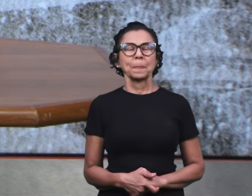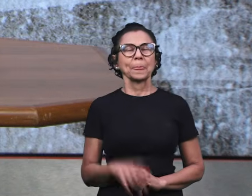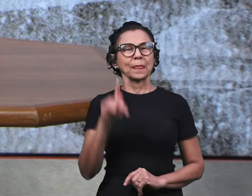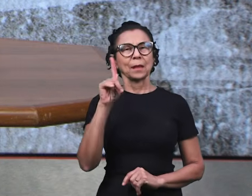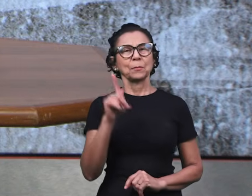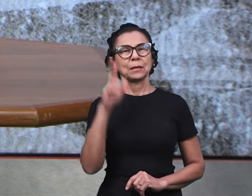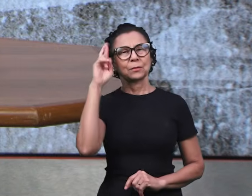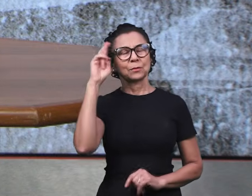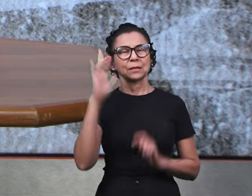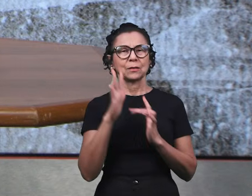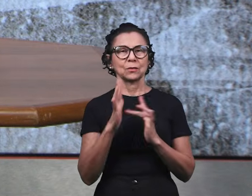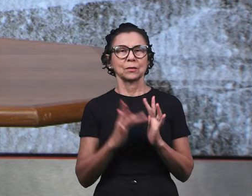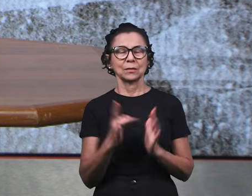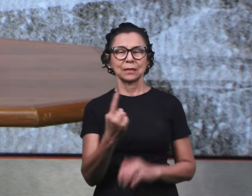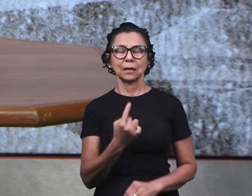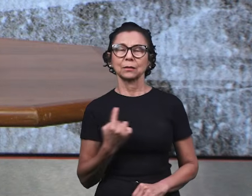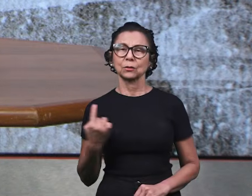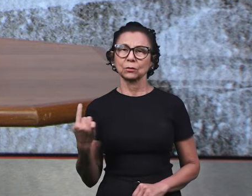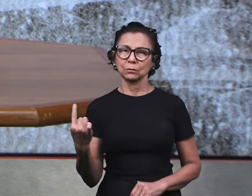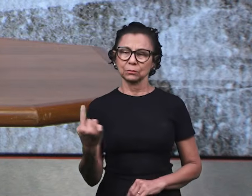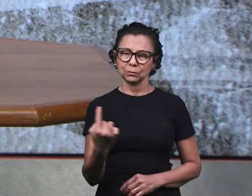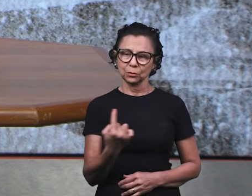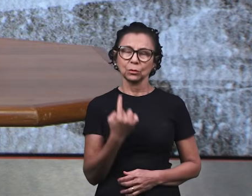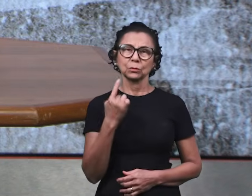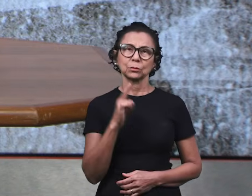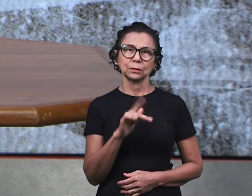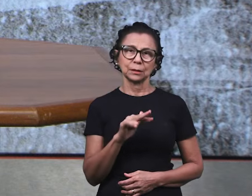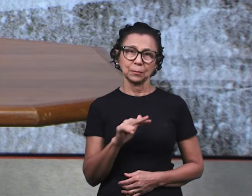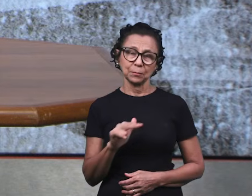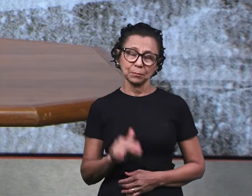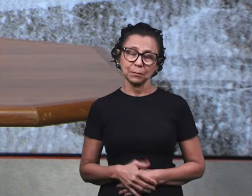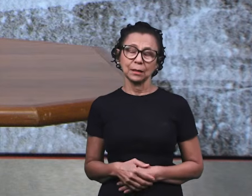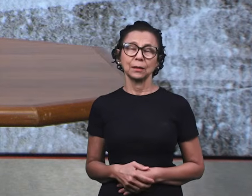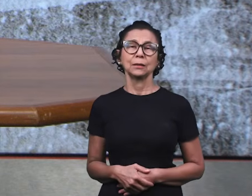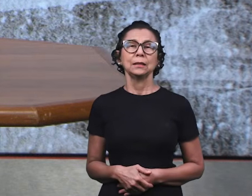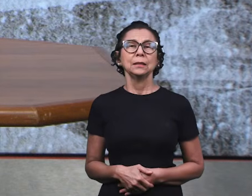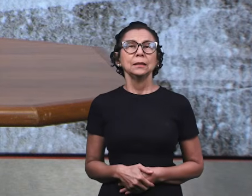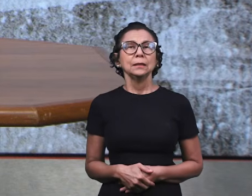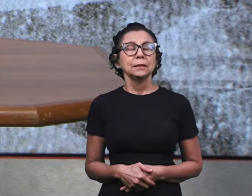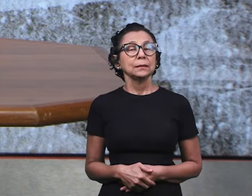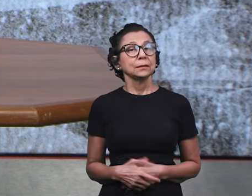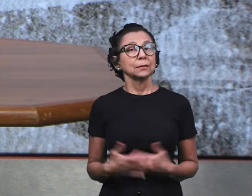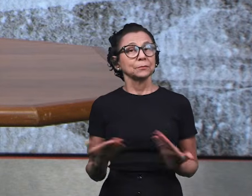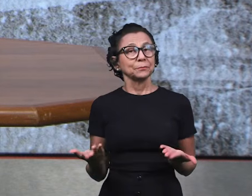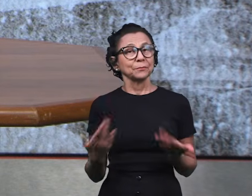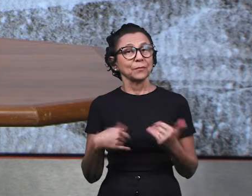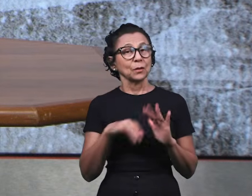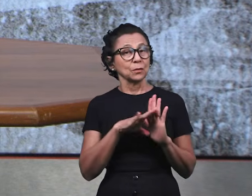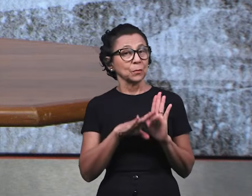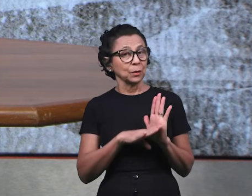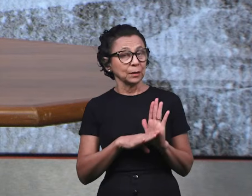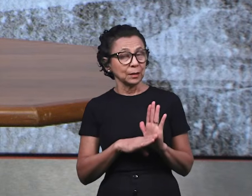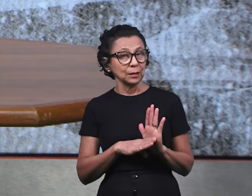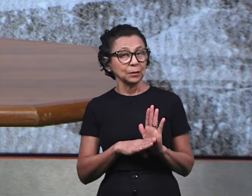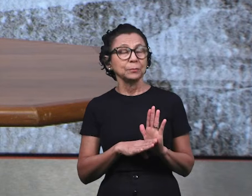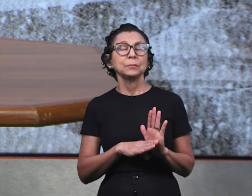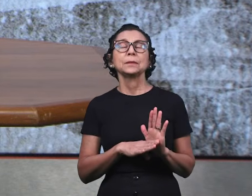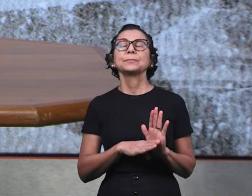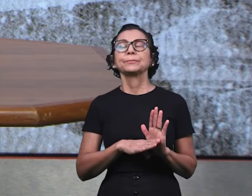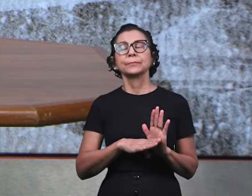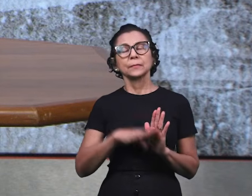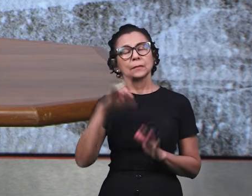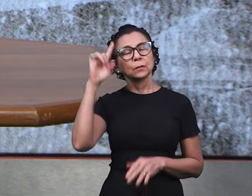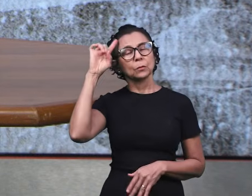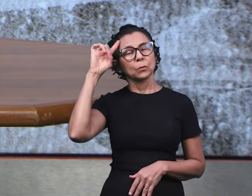paz do Senhor Jesus a todos os irmãos. Nós estamos no nosso programa diário de leitura da Bíblia. Todos os